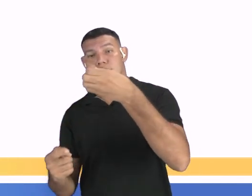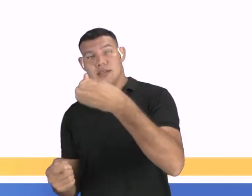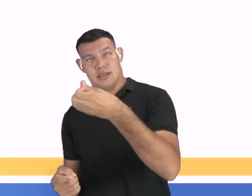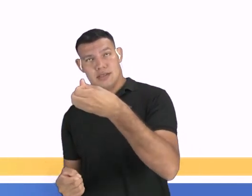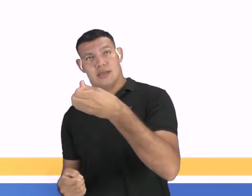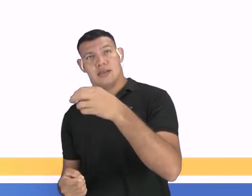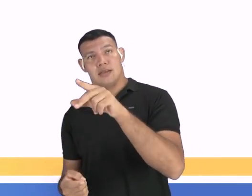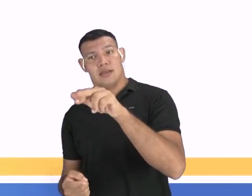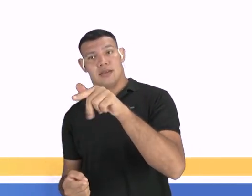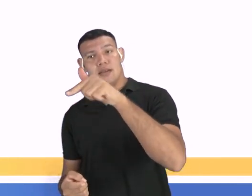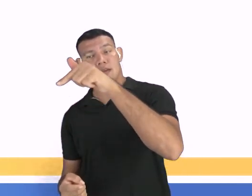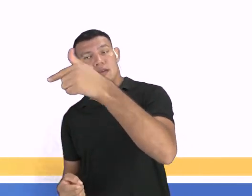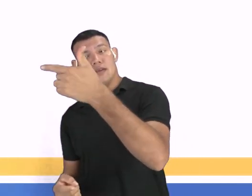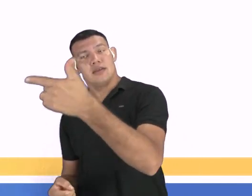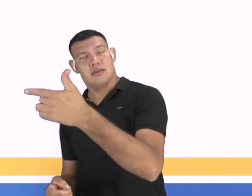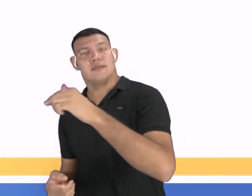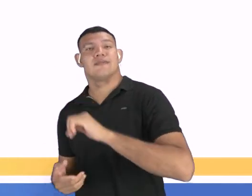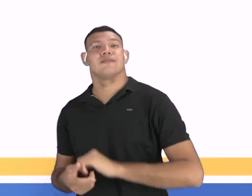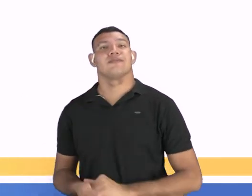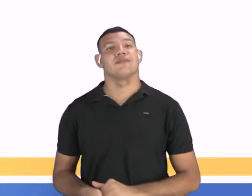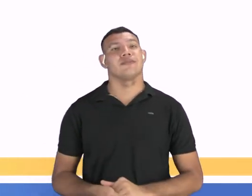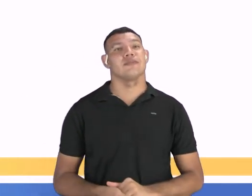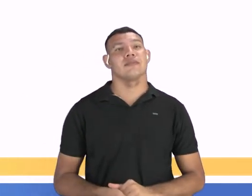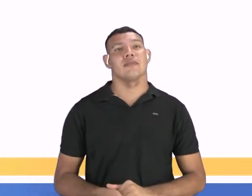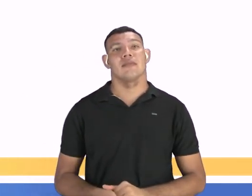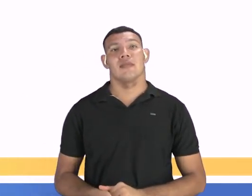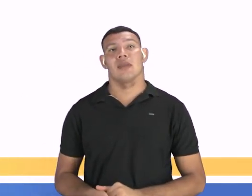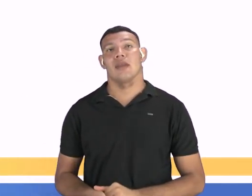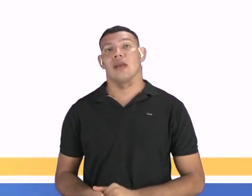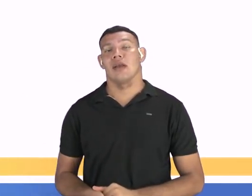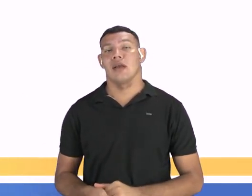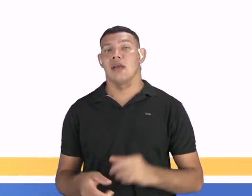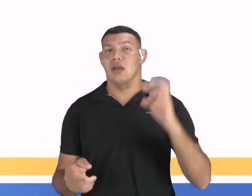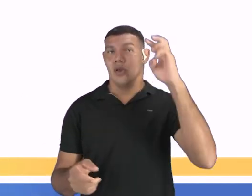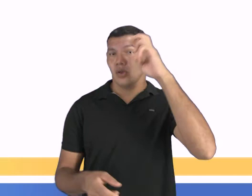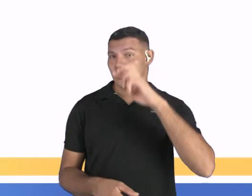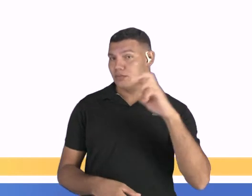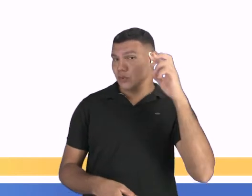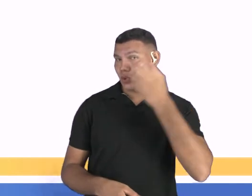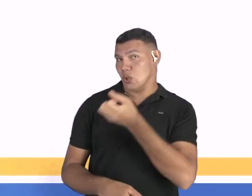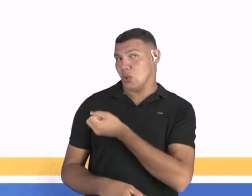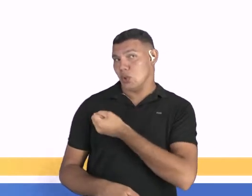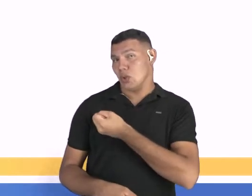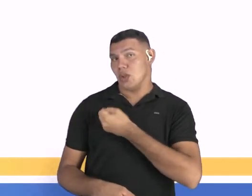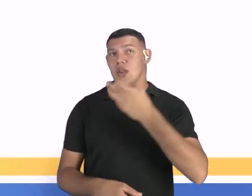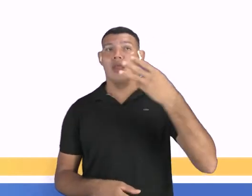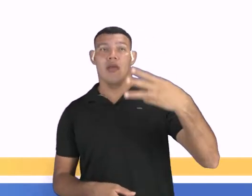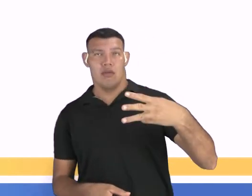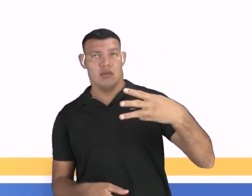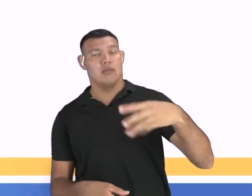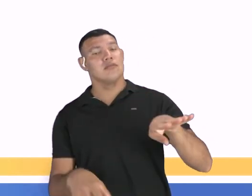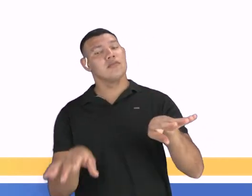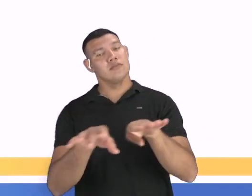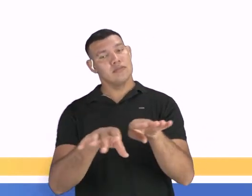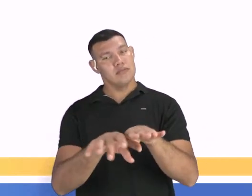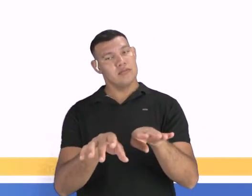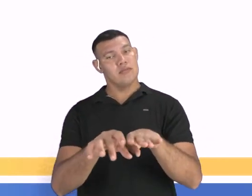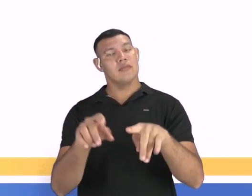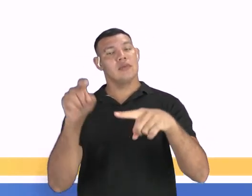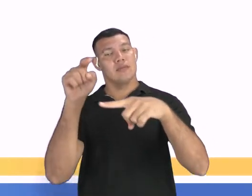72. Muito bem. Então, observe que o número 3 também é um divisor de 72. Por